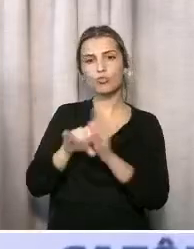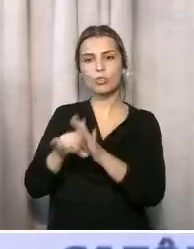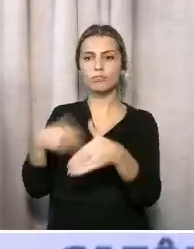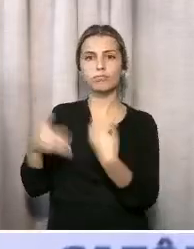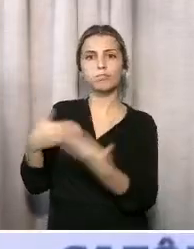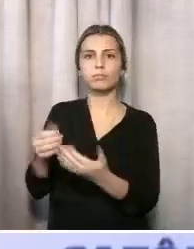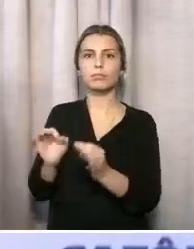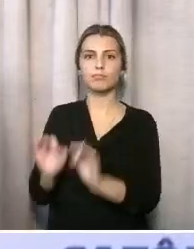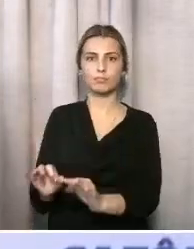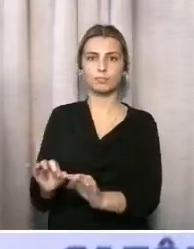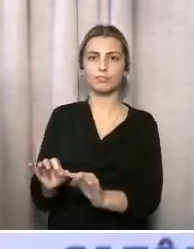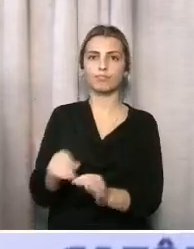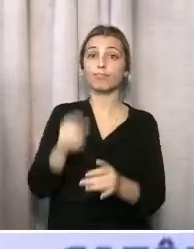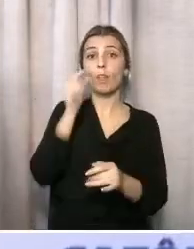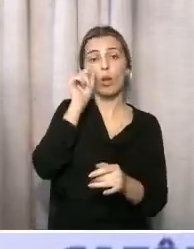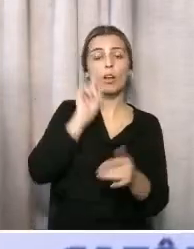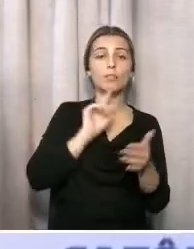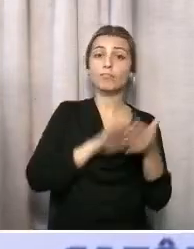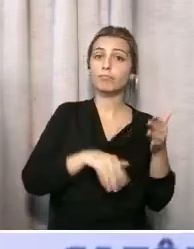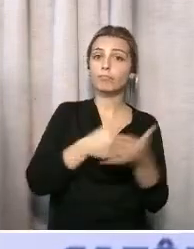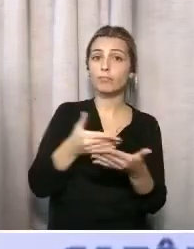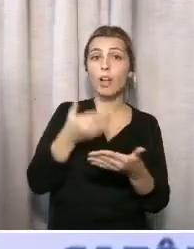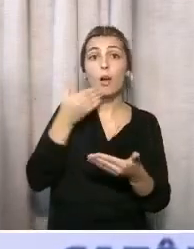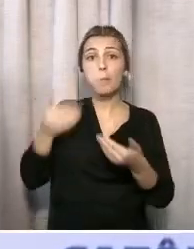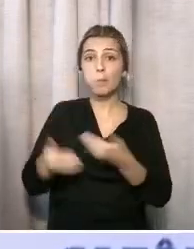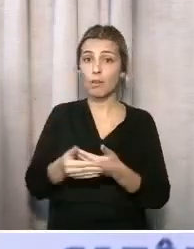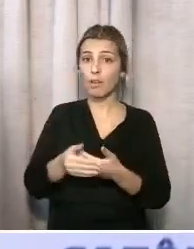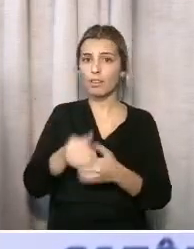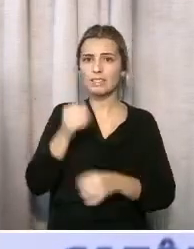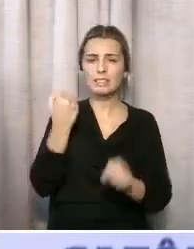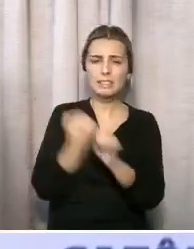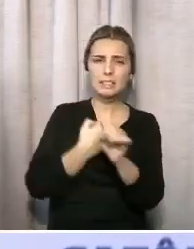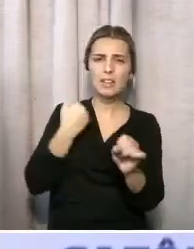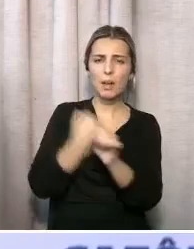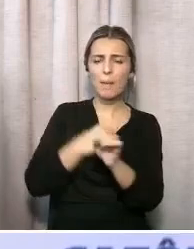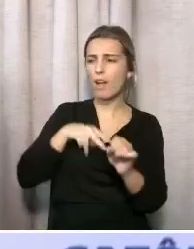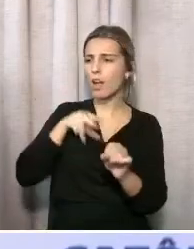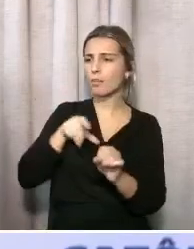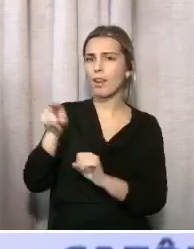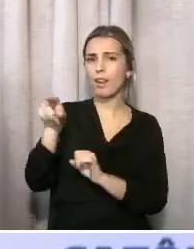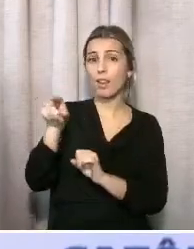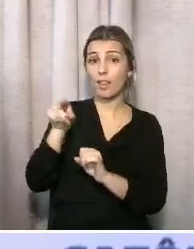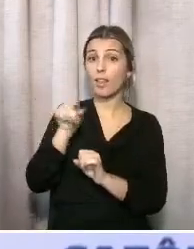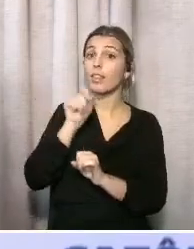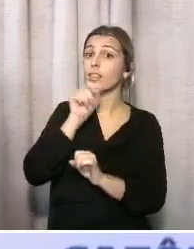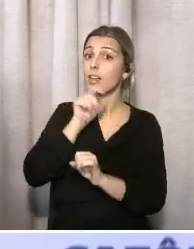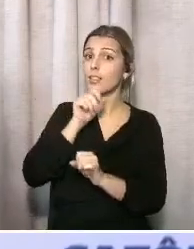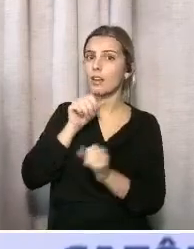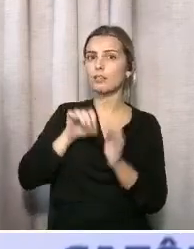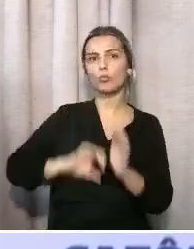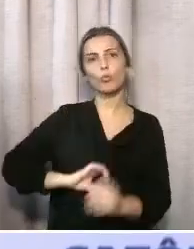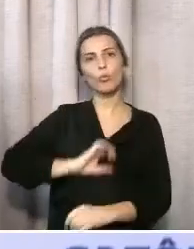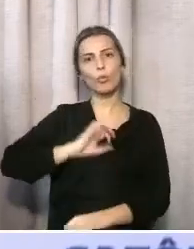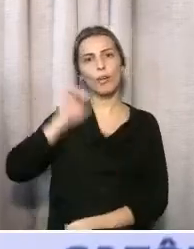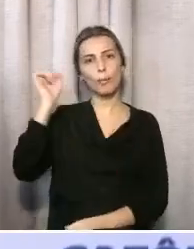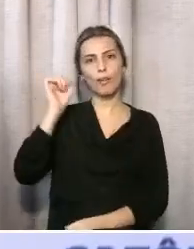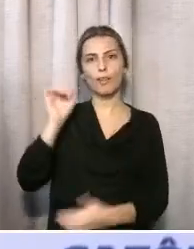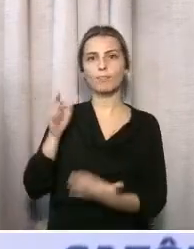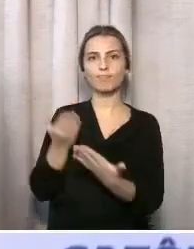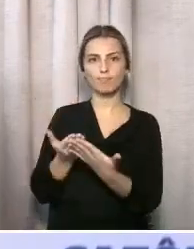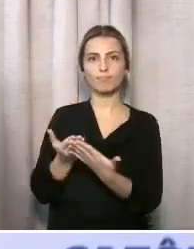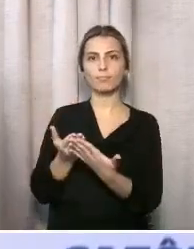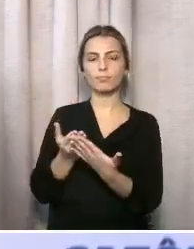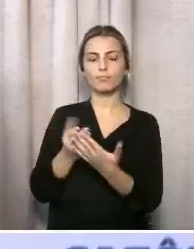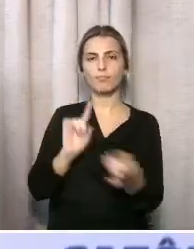caras e caros camaradas os mais velhos em Portugal aqueles que trabalharam a vida inteira sabem que podem confiar no PS é que ao contrário de